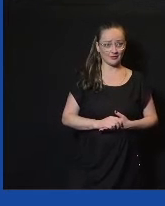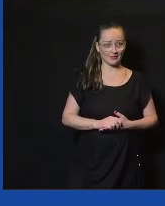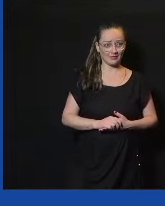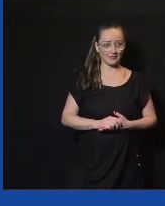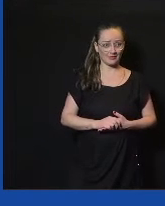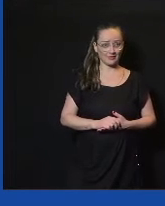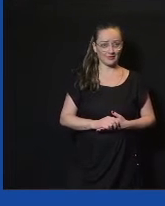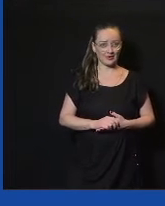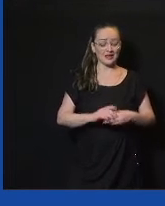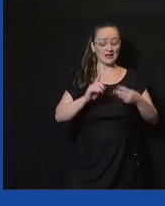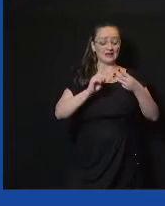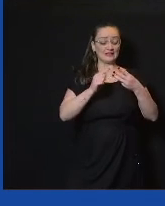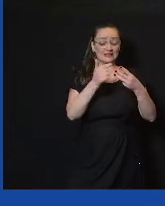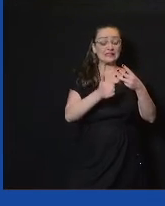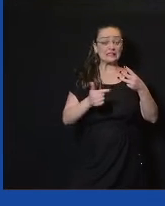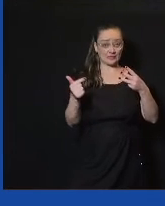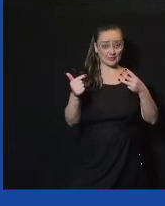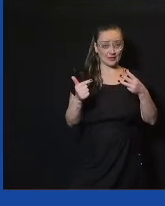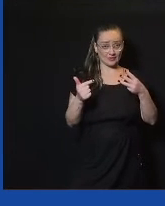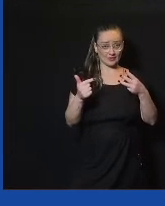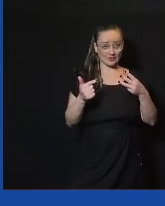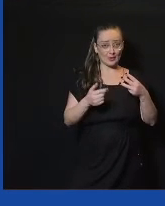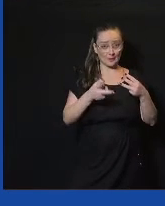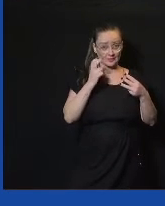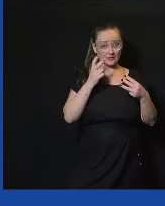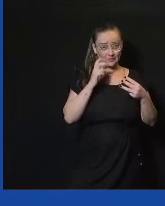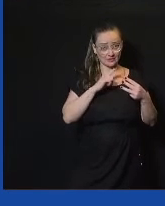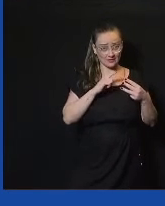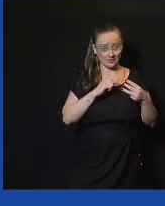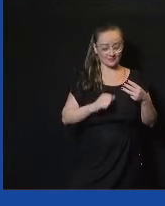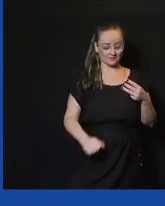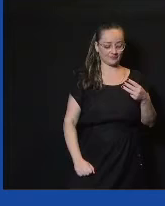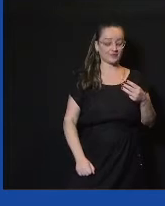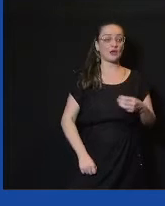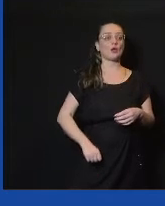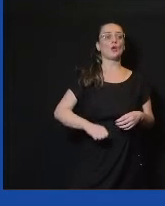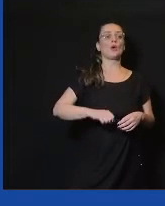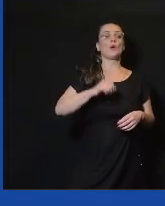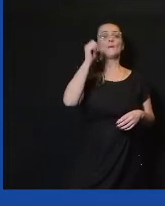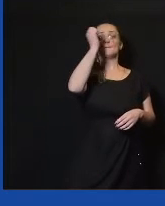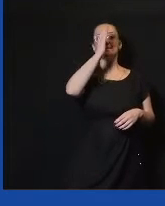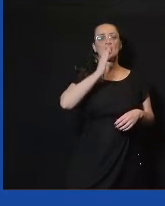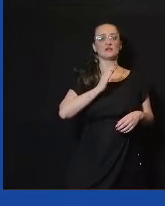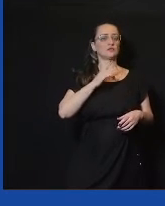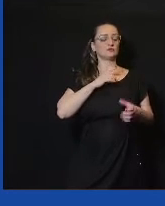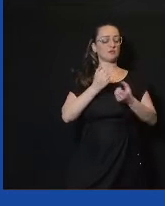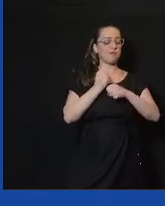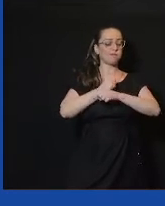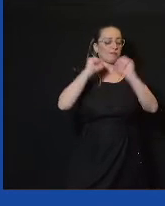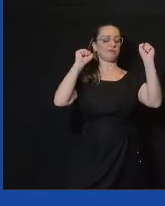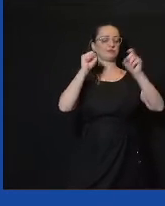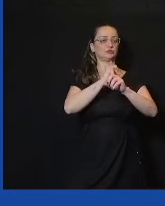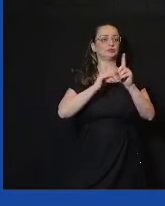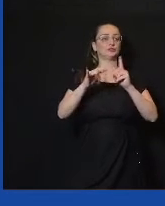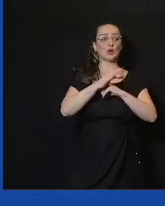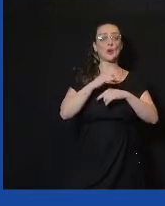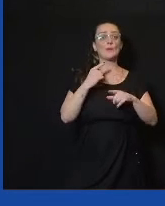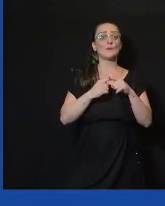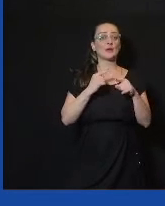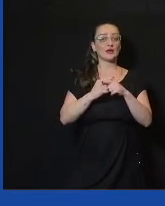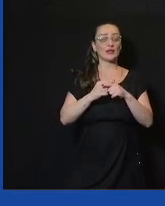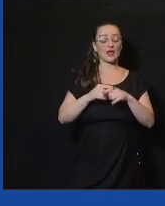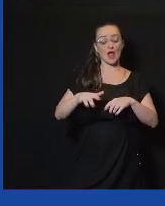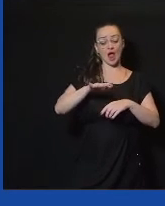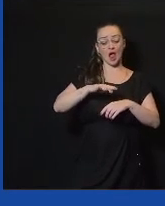Na terceira semana da pandemia. O Brasil não teve uma convulsão social porque a iniciativa